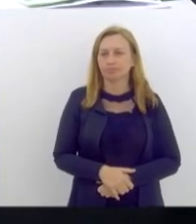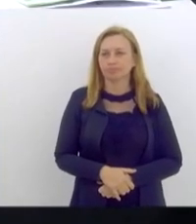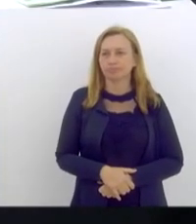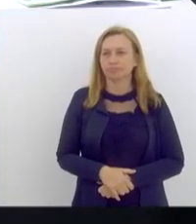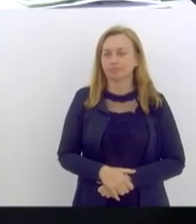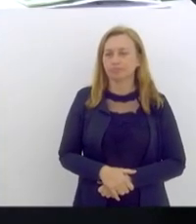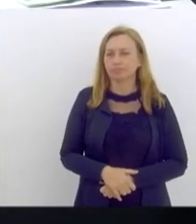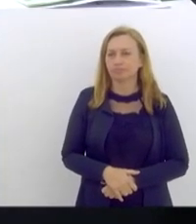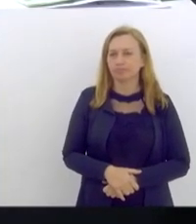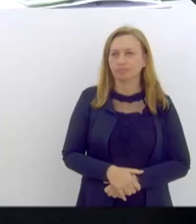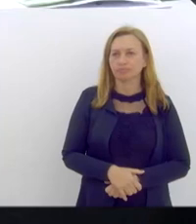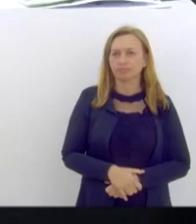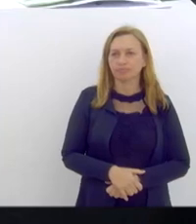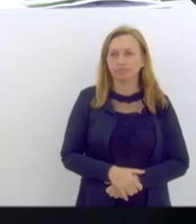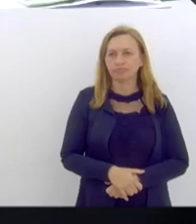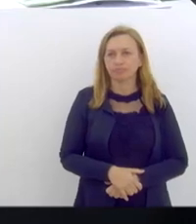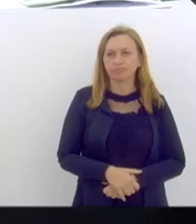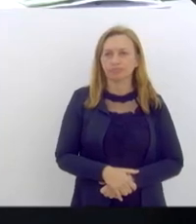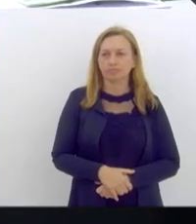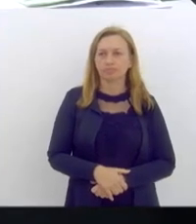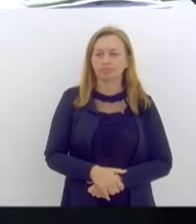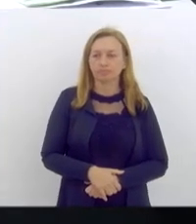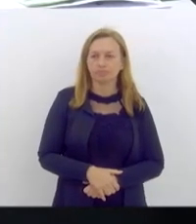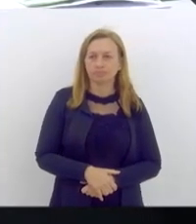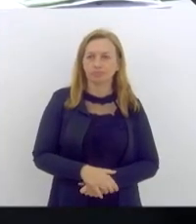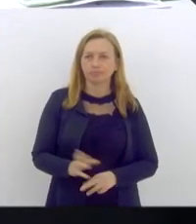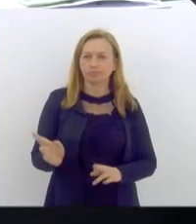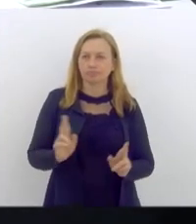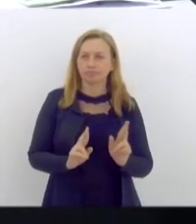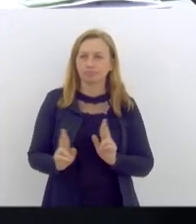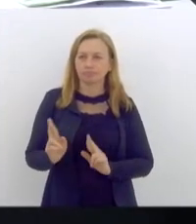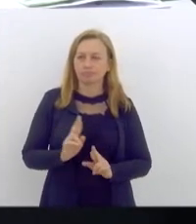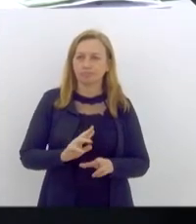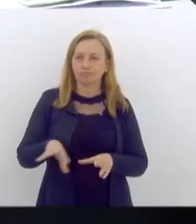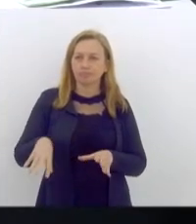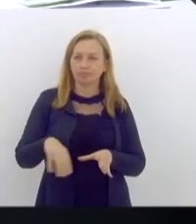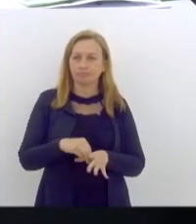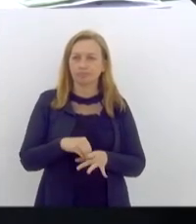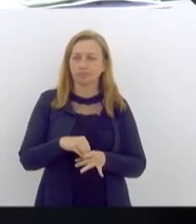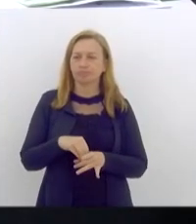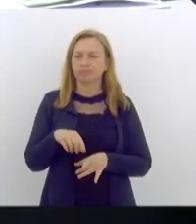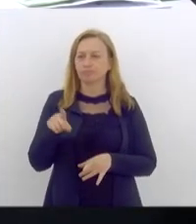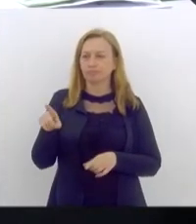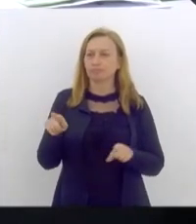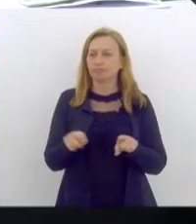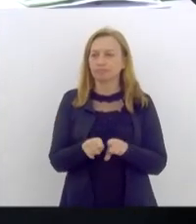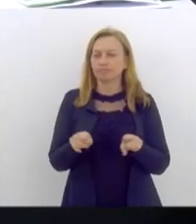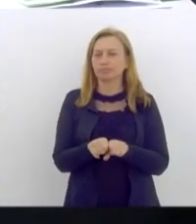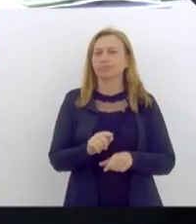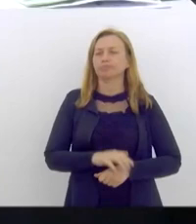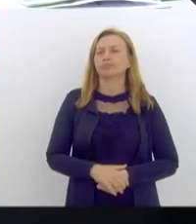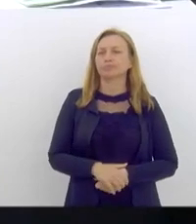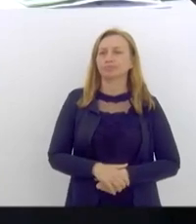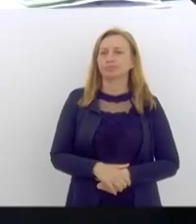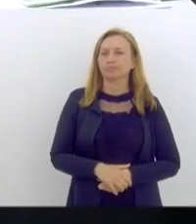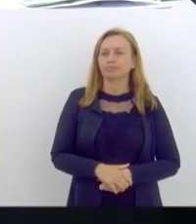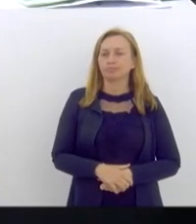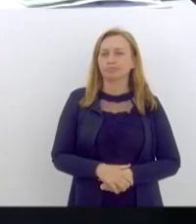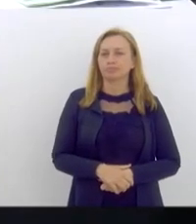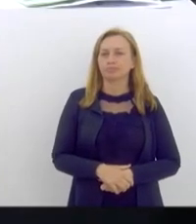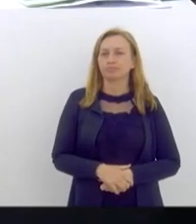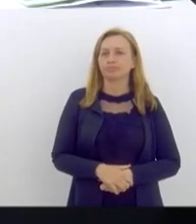então a gente ajeitar aqui uma relação para introduzir essa hipótese também né de